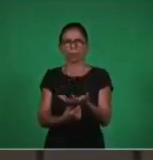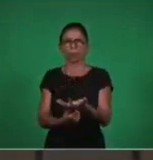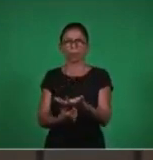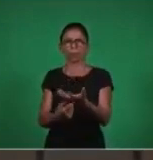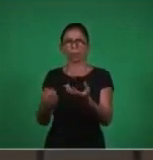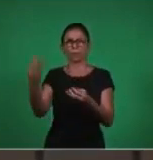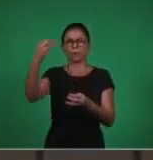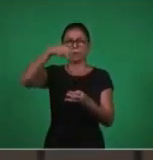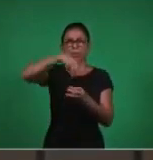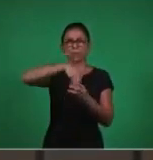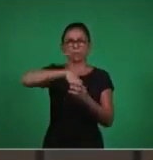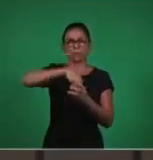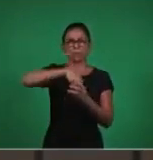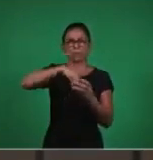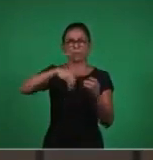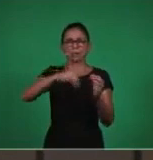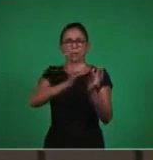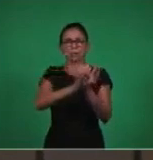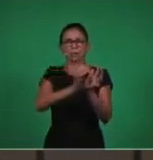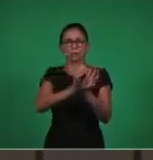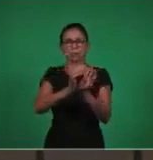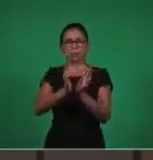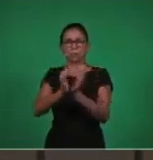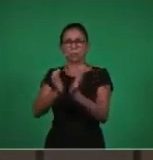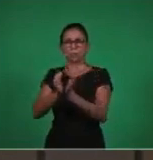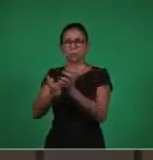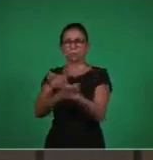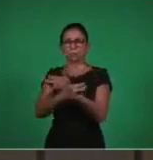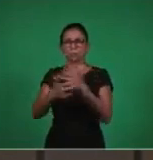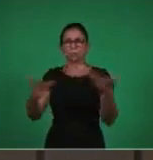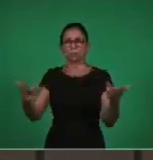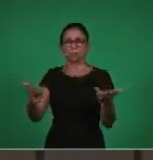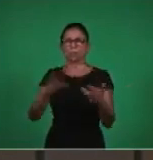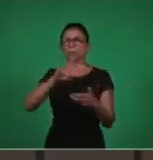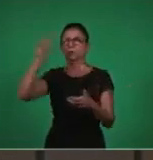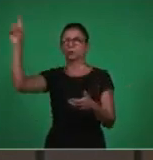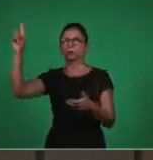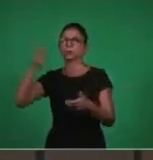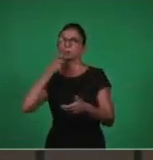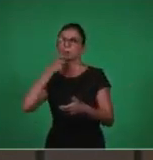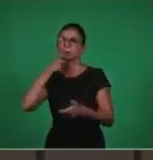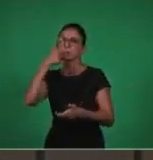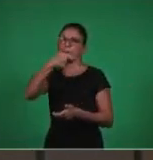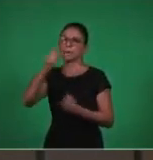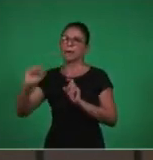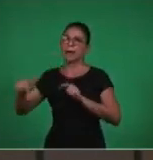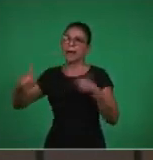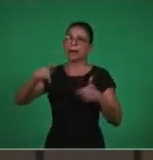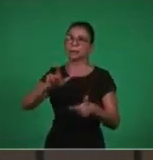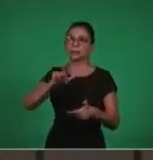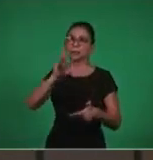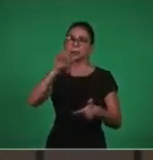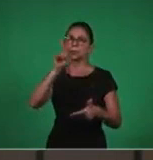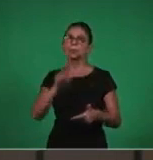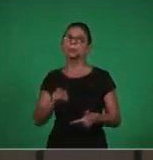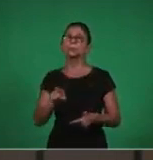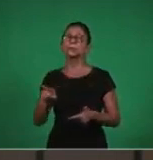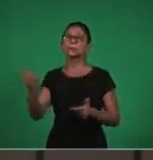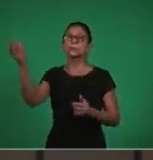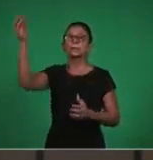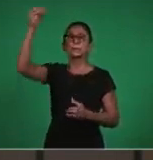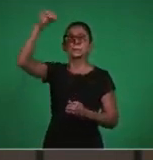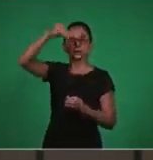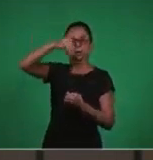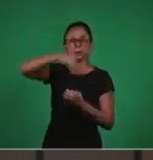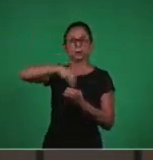é um conjunto de elementos. Quando Deus diz assim, haja luz, ele colocou aqui dentro todos